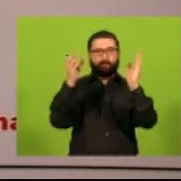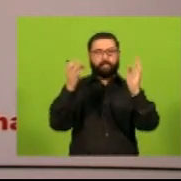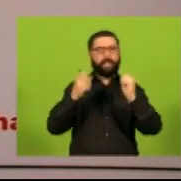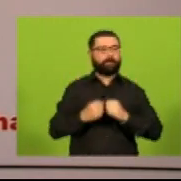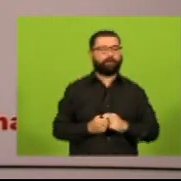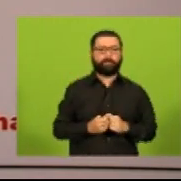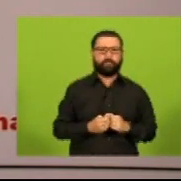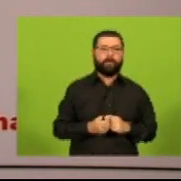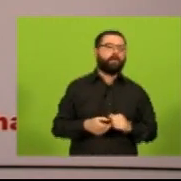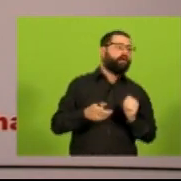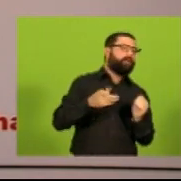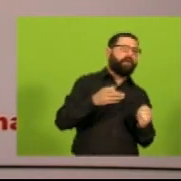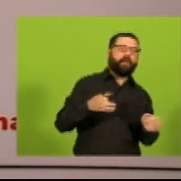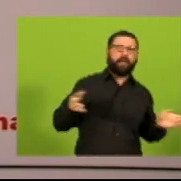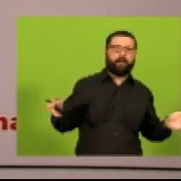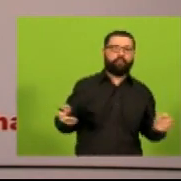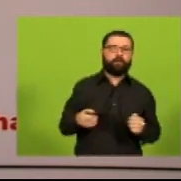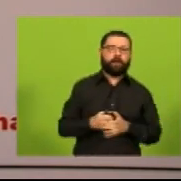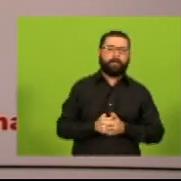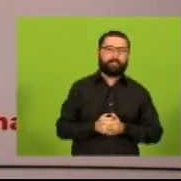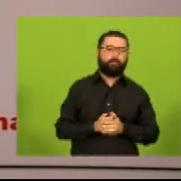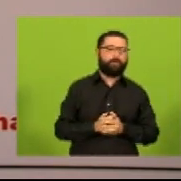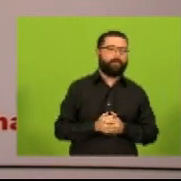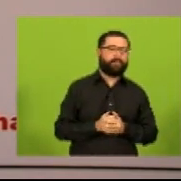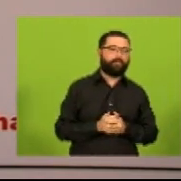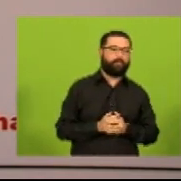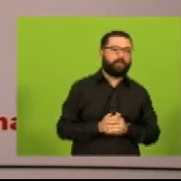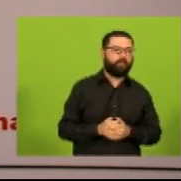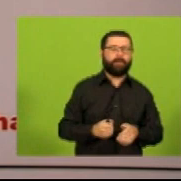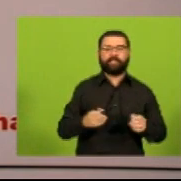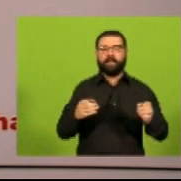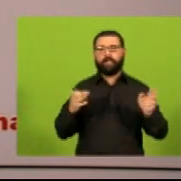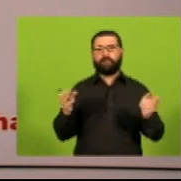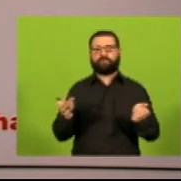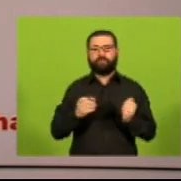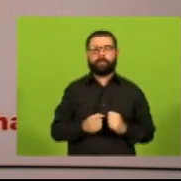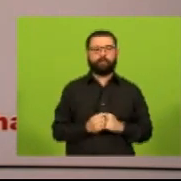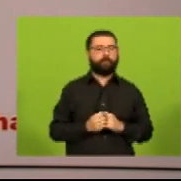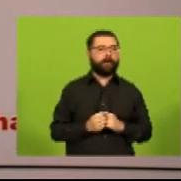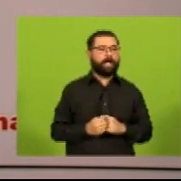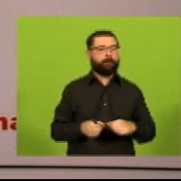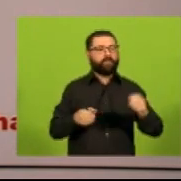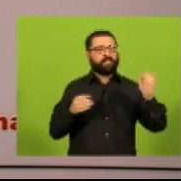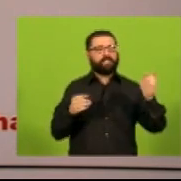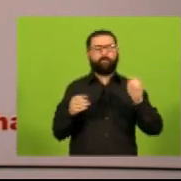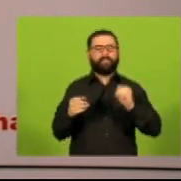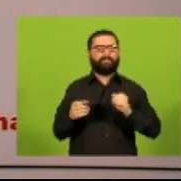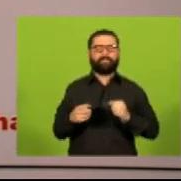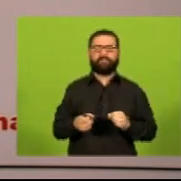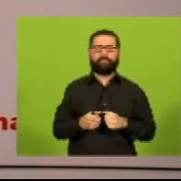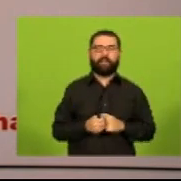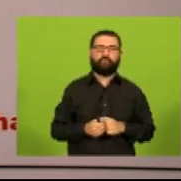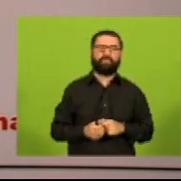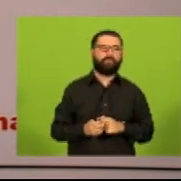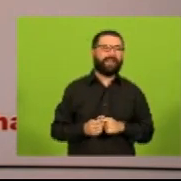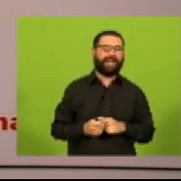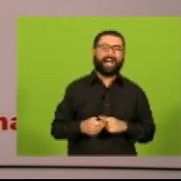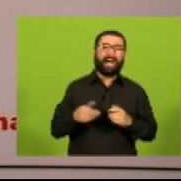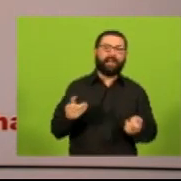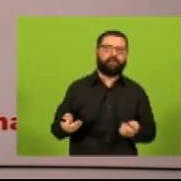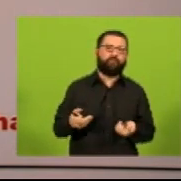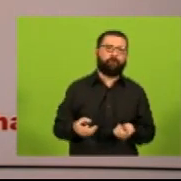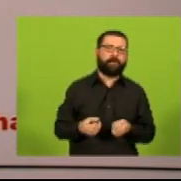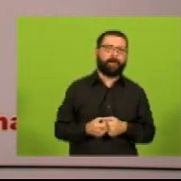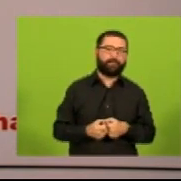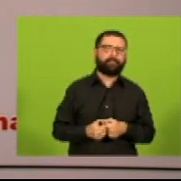andou 50 metros, e a largura da rua não é 3,2, então é só você multiplicar. 50 vezes 3,2 vão dar